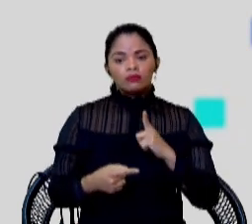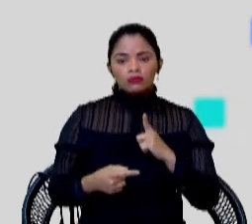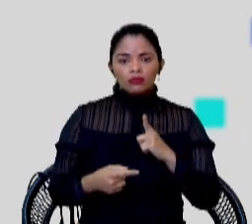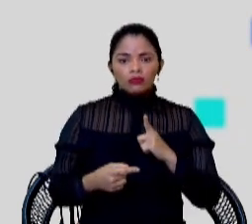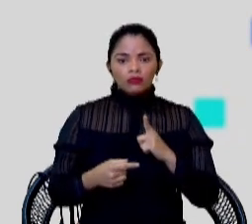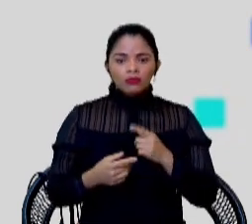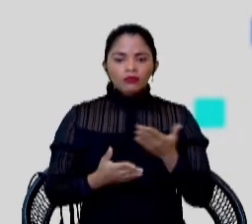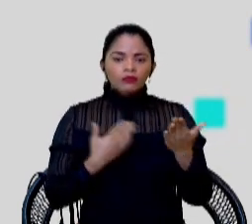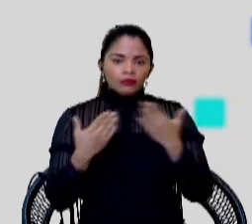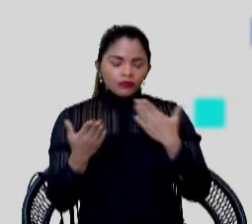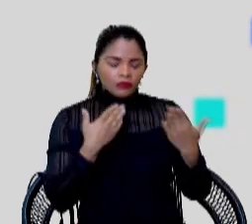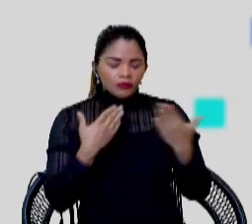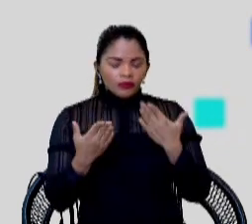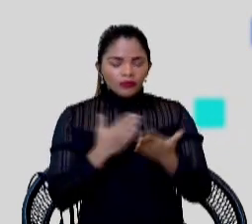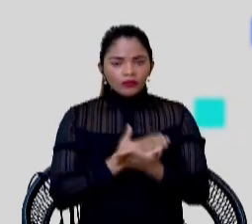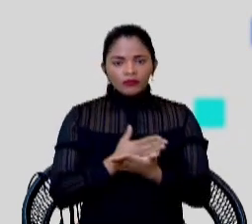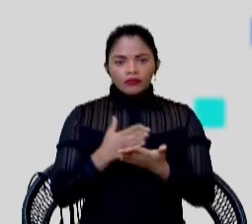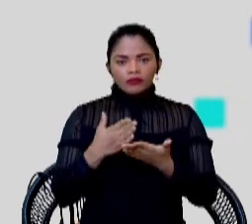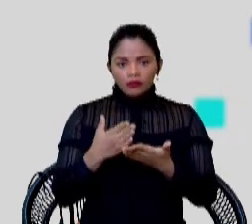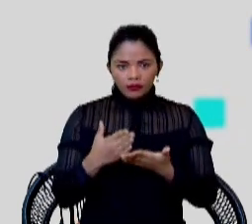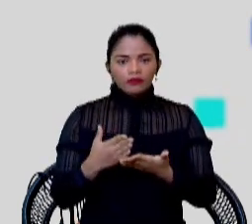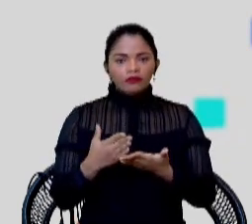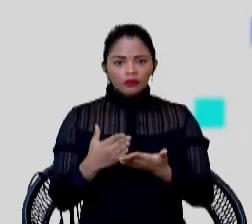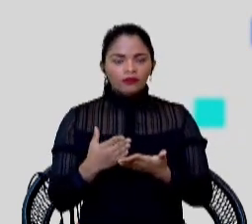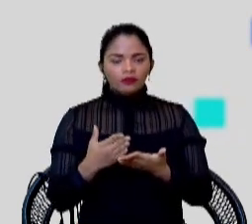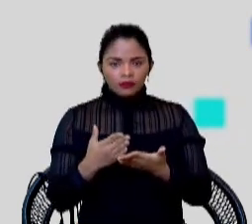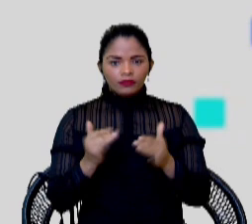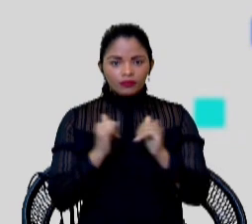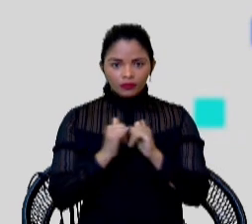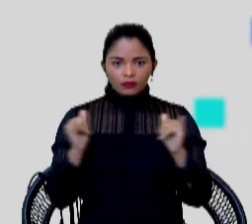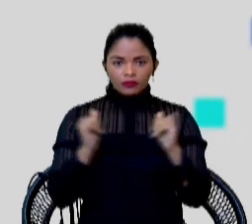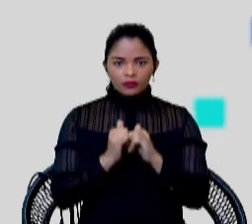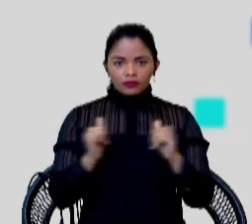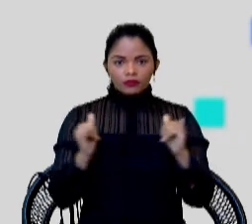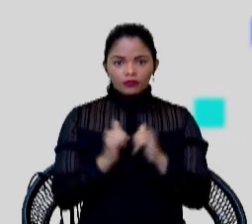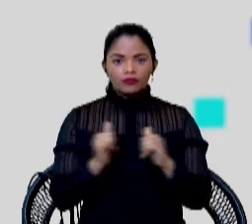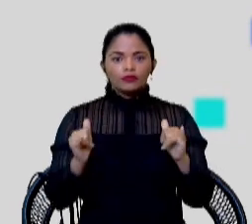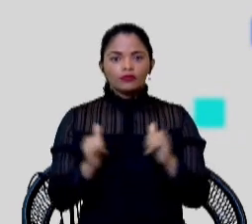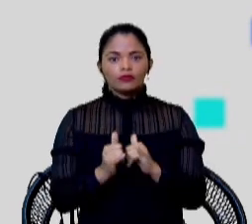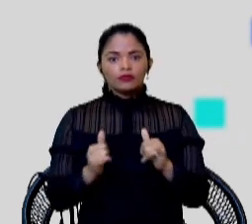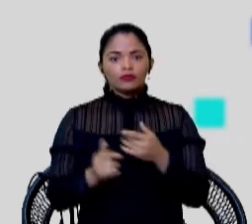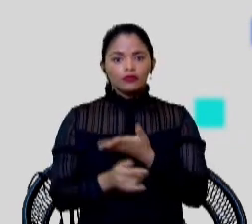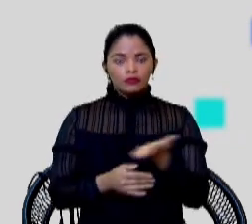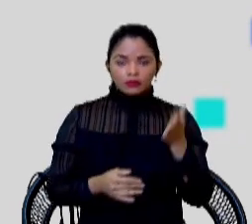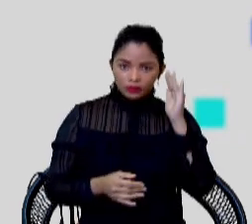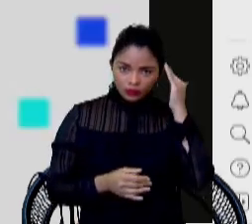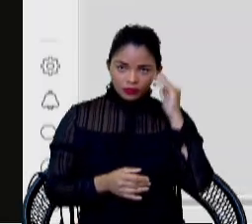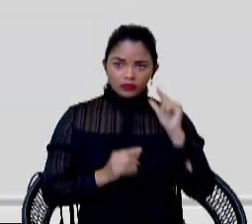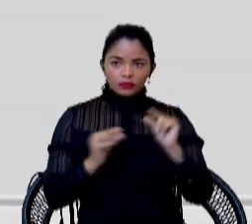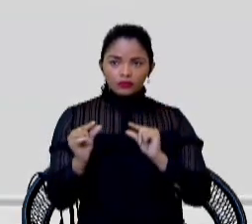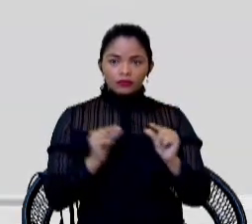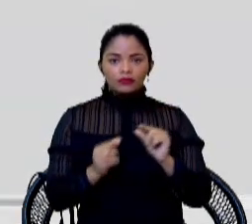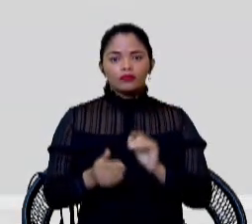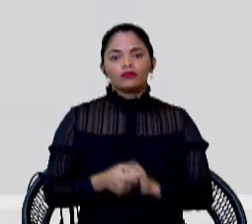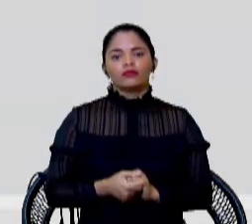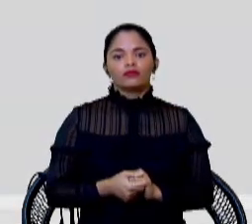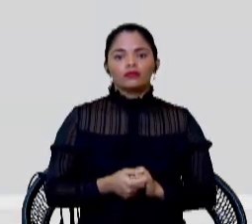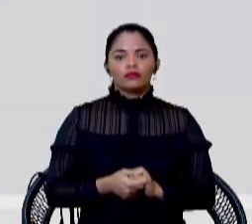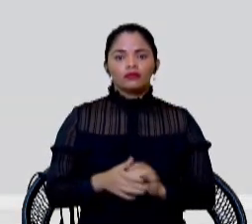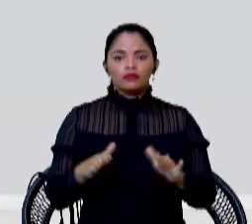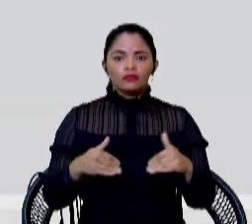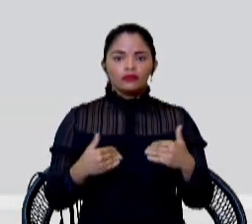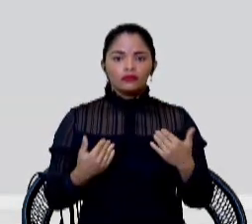aqui do nosso papo, a gente vai entrando também na campanha, em conjunto de anúncios, e vocês vão entendendo um pouquinho, tá bom? Então,